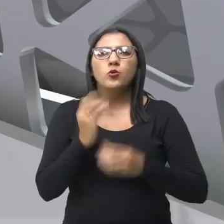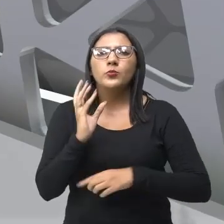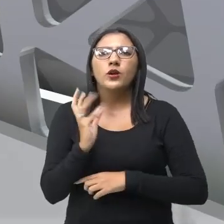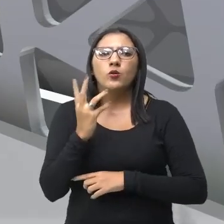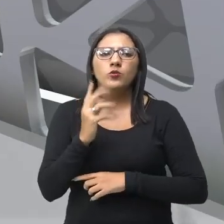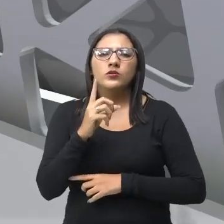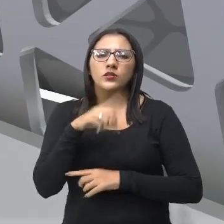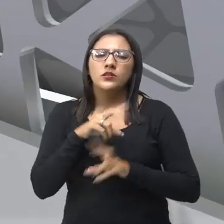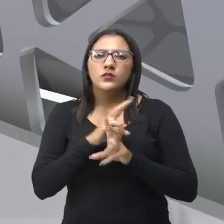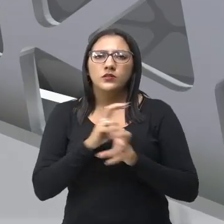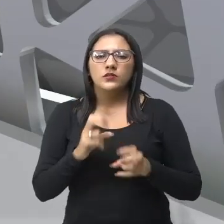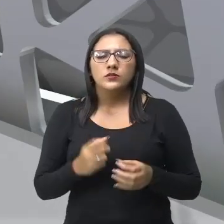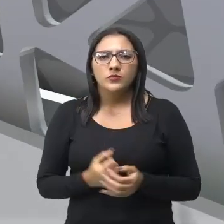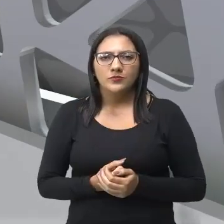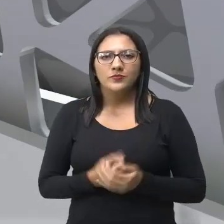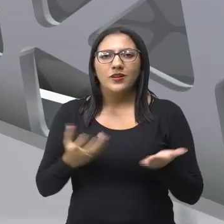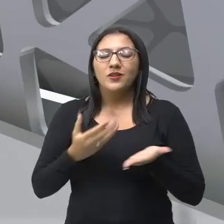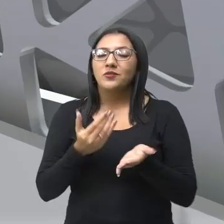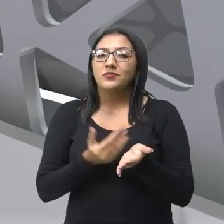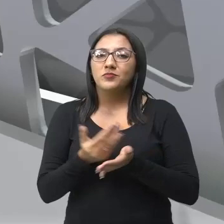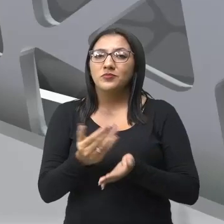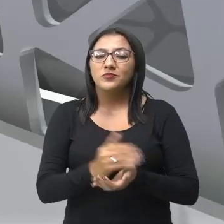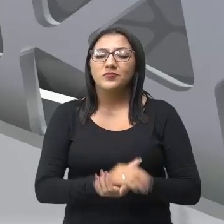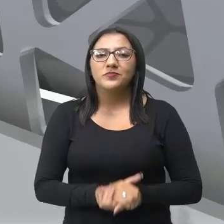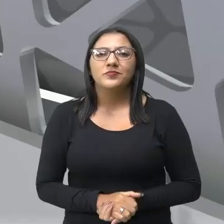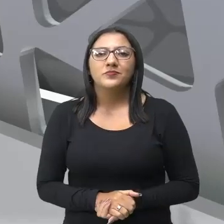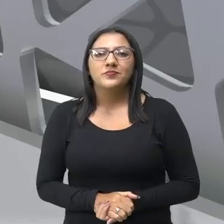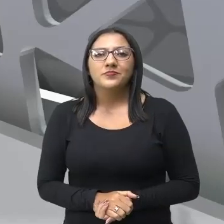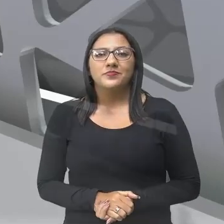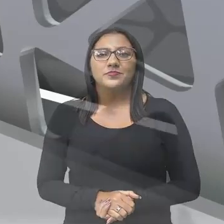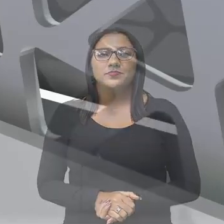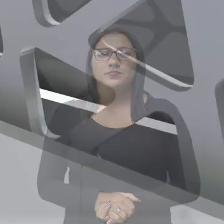fato, certo? Então, vamos à nossa aula de hoje.